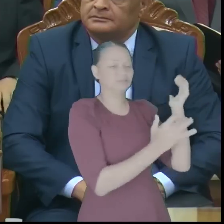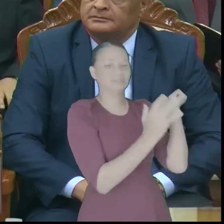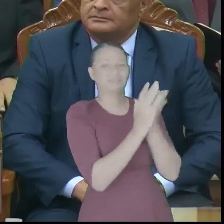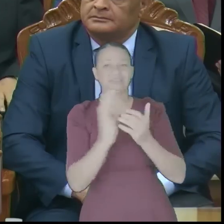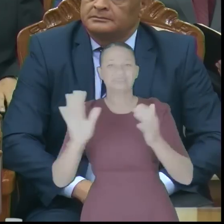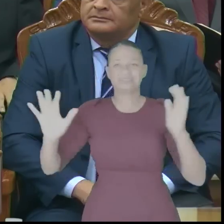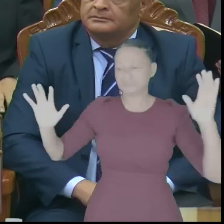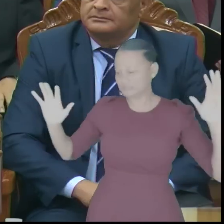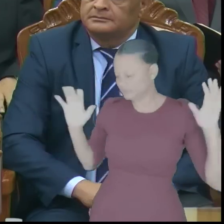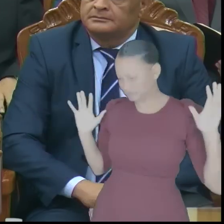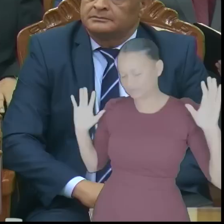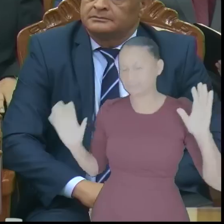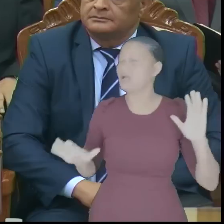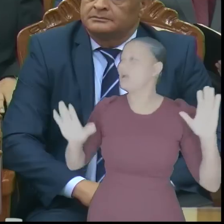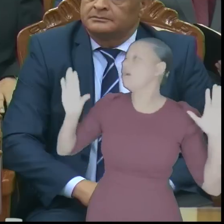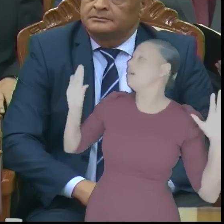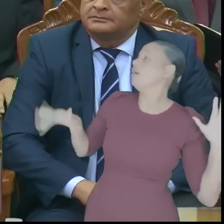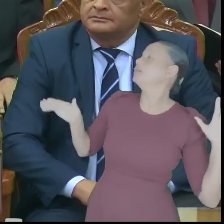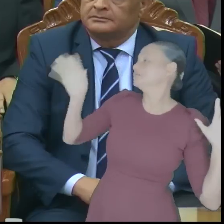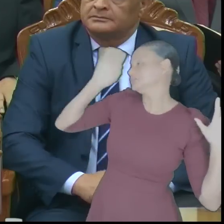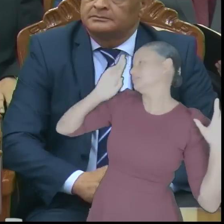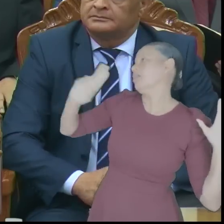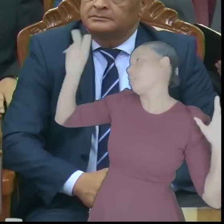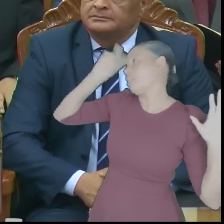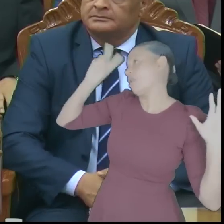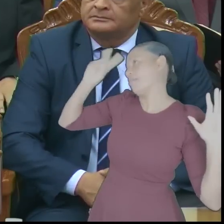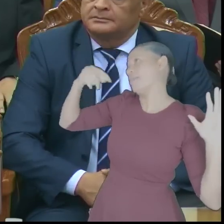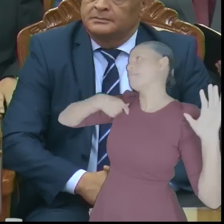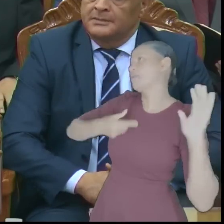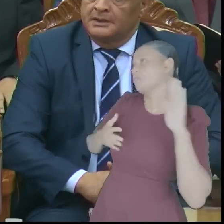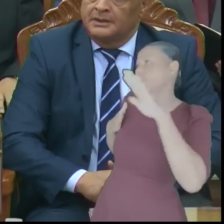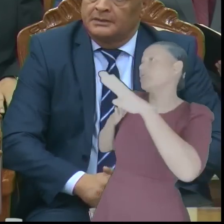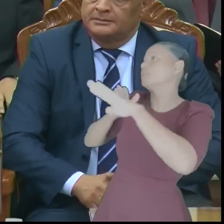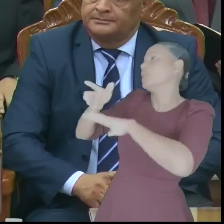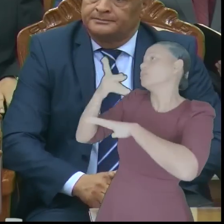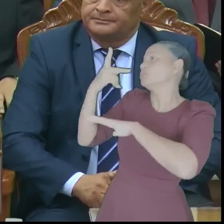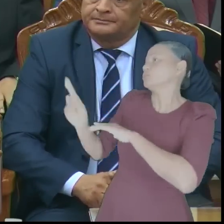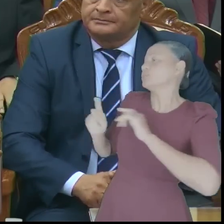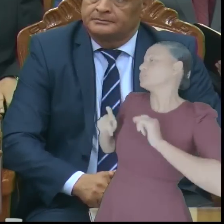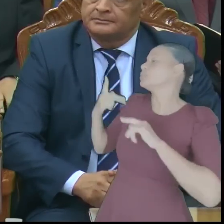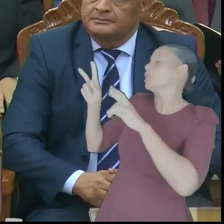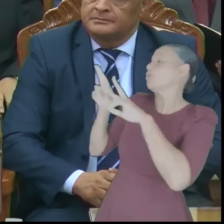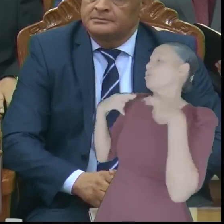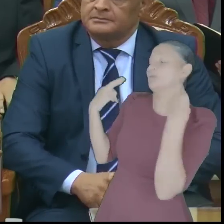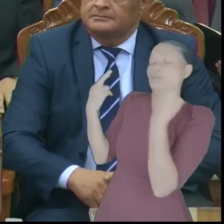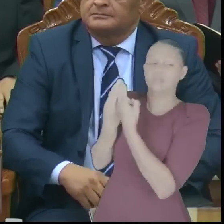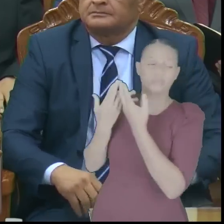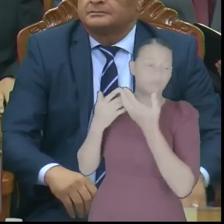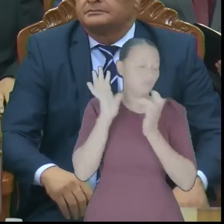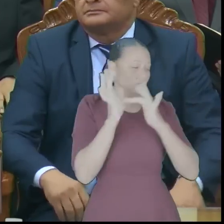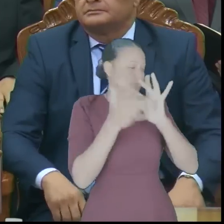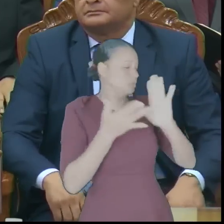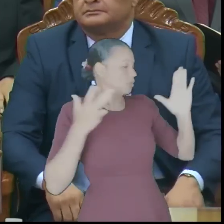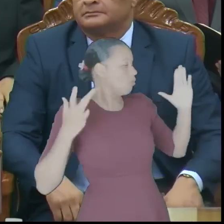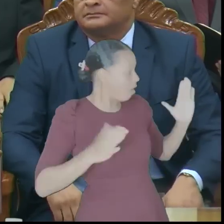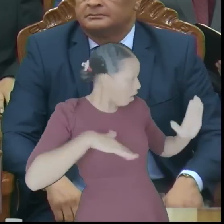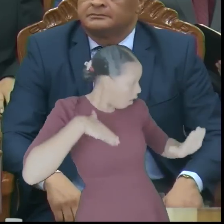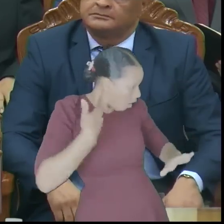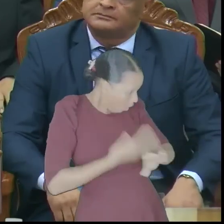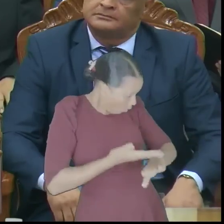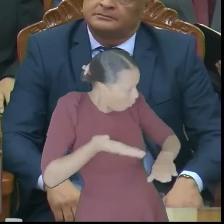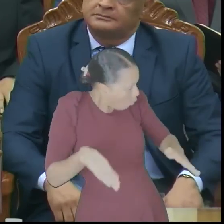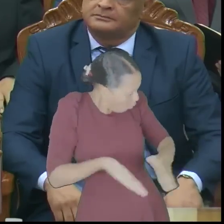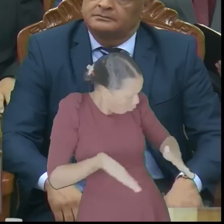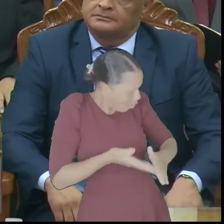Senhor, lembra-te de mim quando entrares no teu reino. Jesus diz àquele homem: ainda hoje